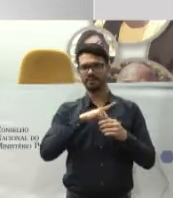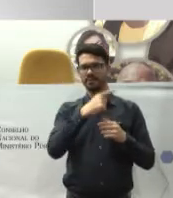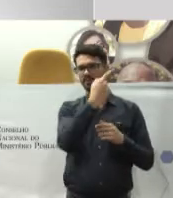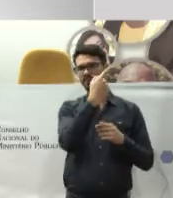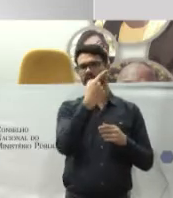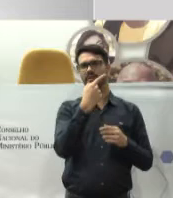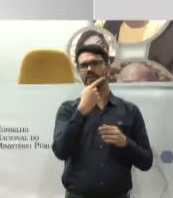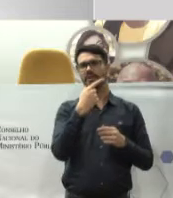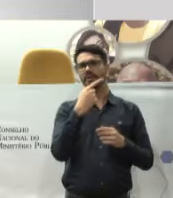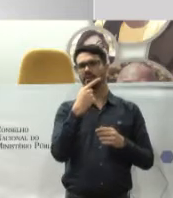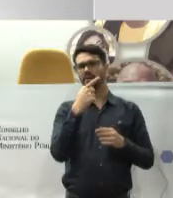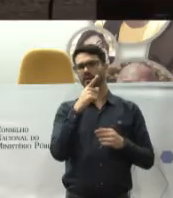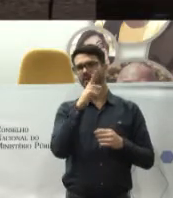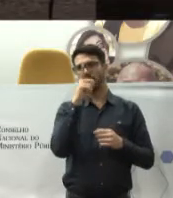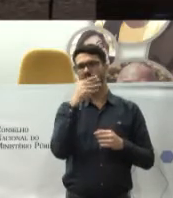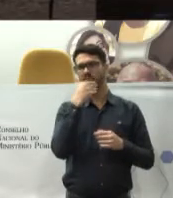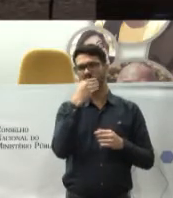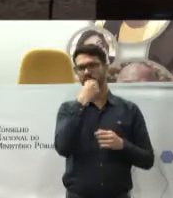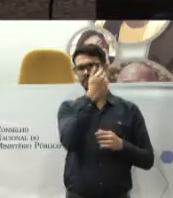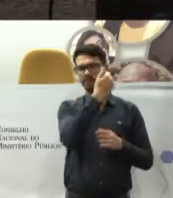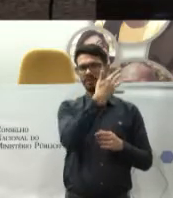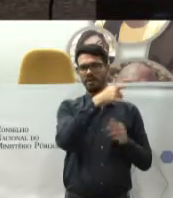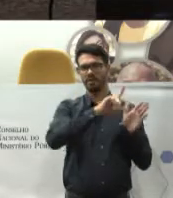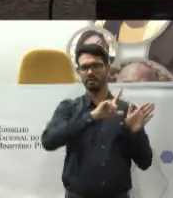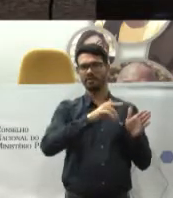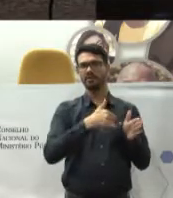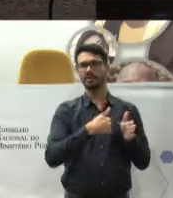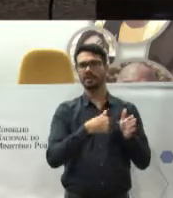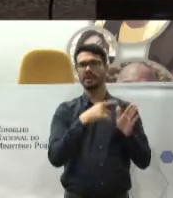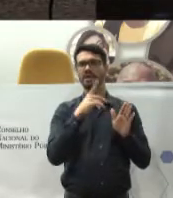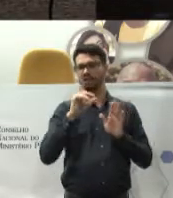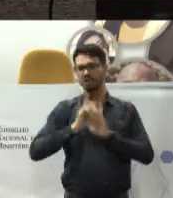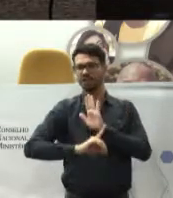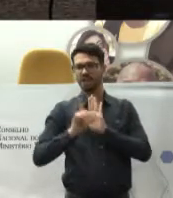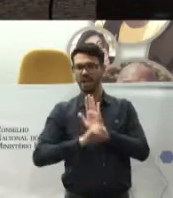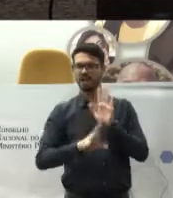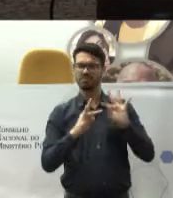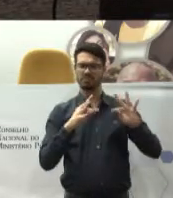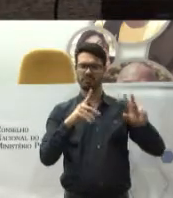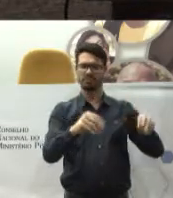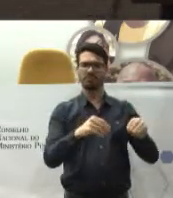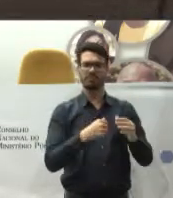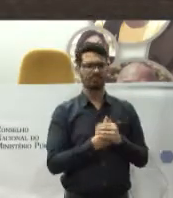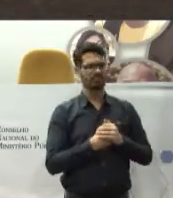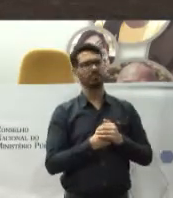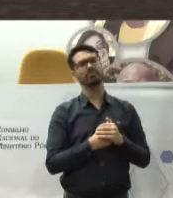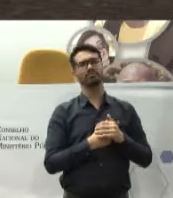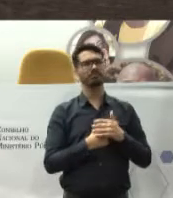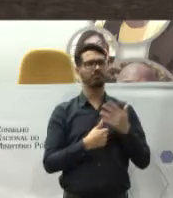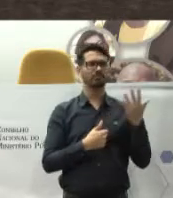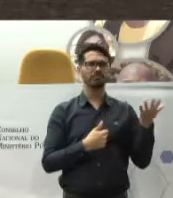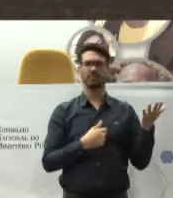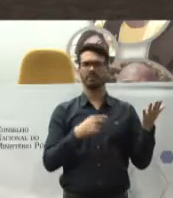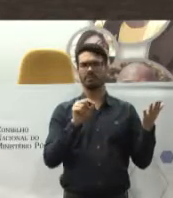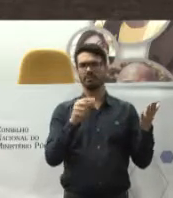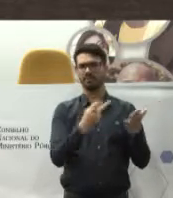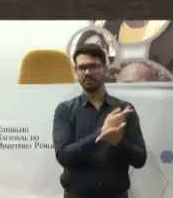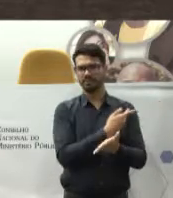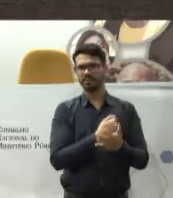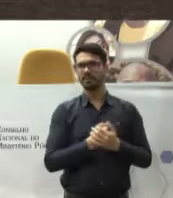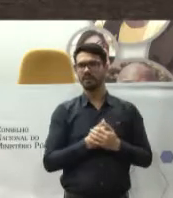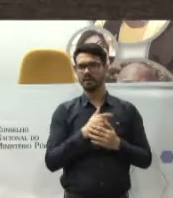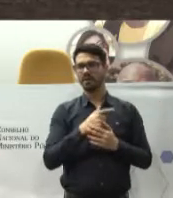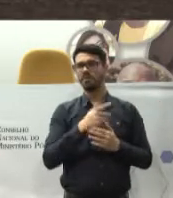Dresch, que o direito é para todos. E a gente via que